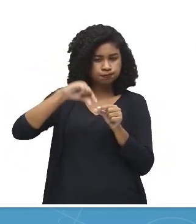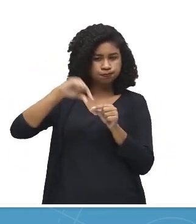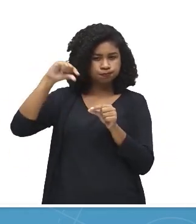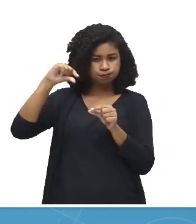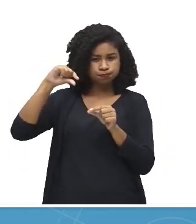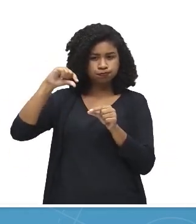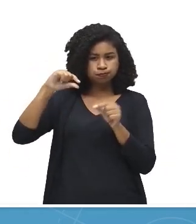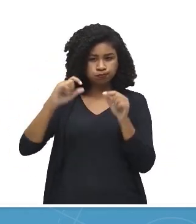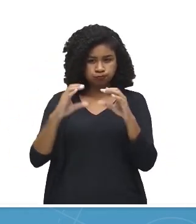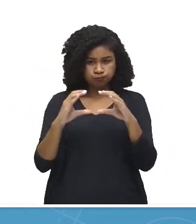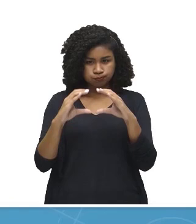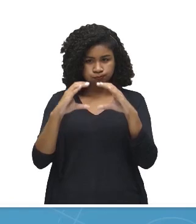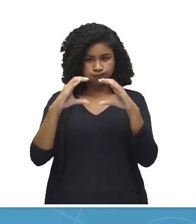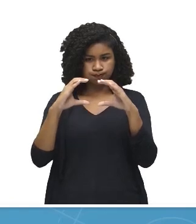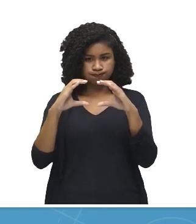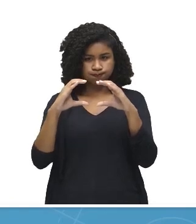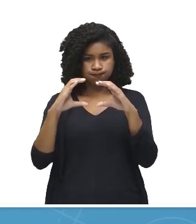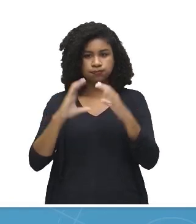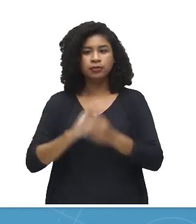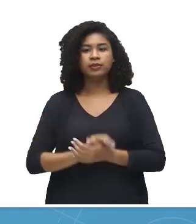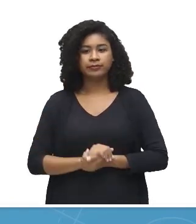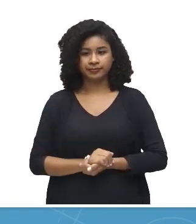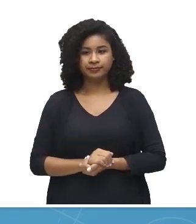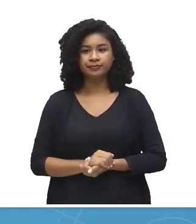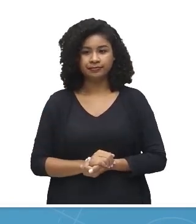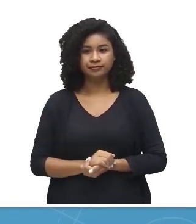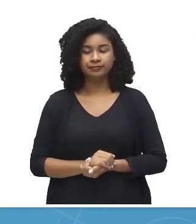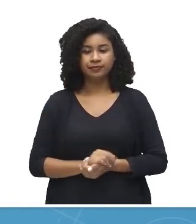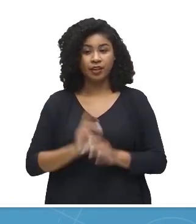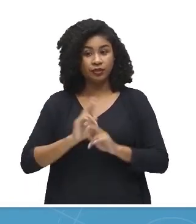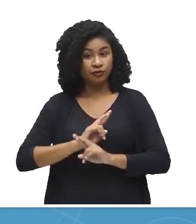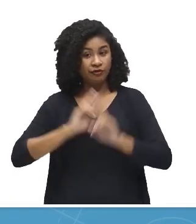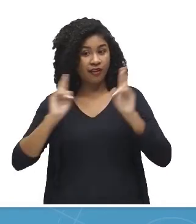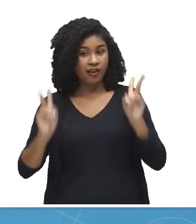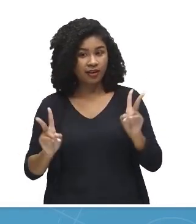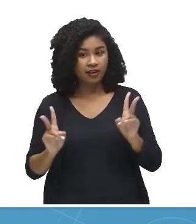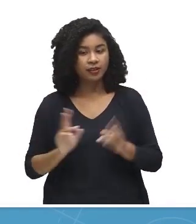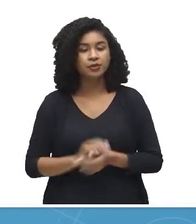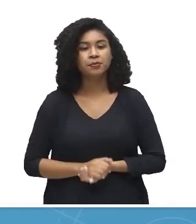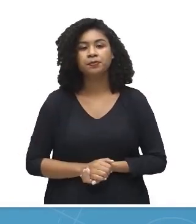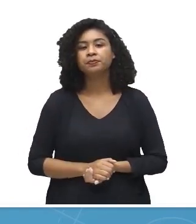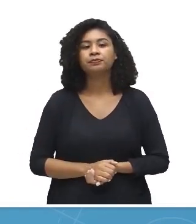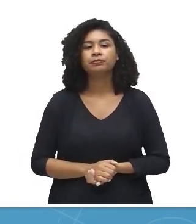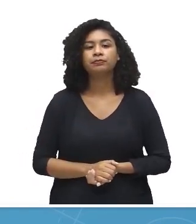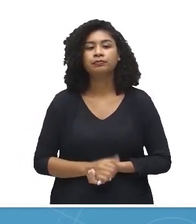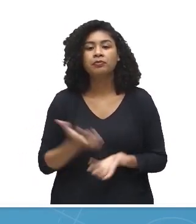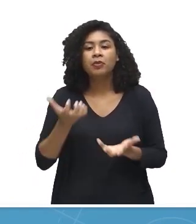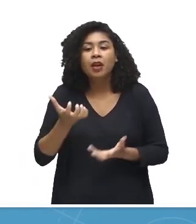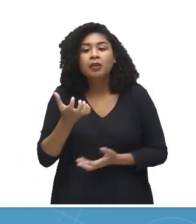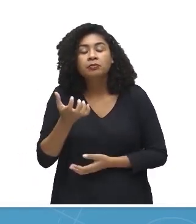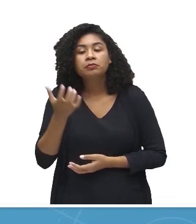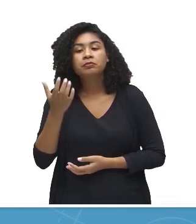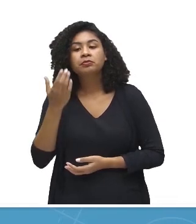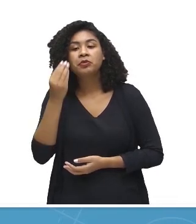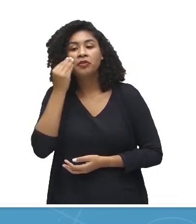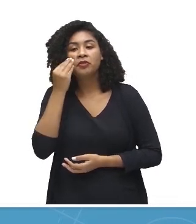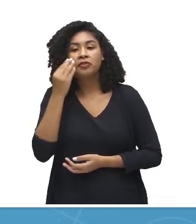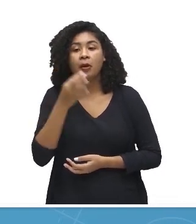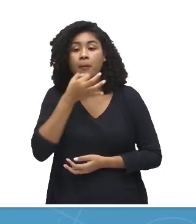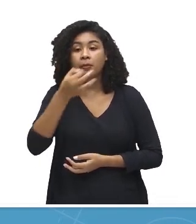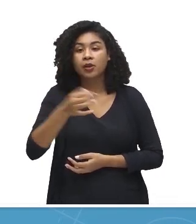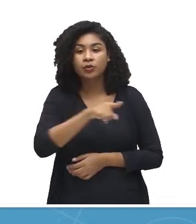com ali uns formatos um pouquinho diferentes, né? Então, vamos ver aí, se vocês conseguirem